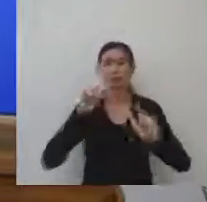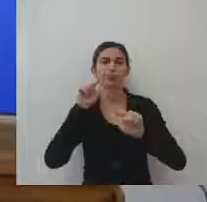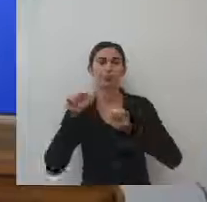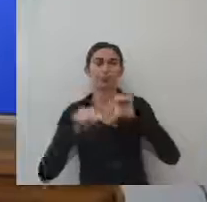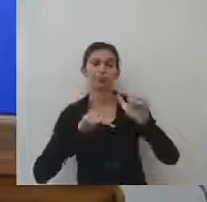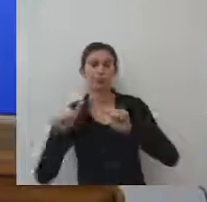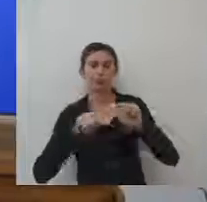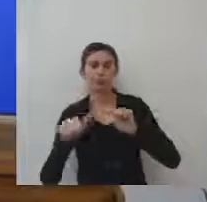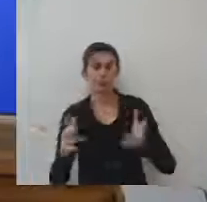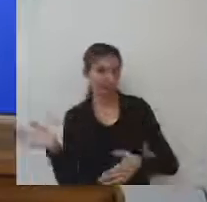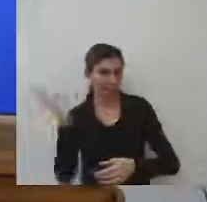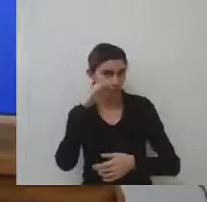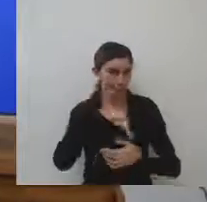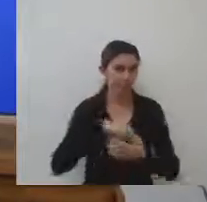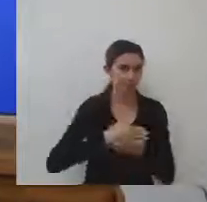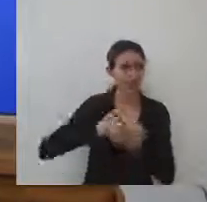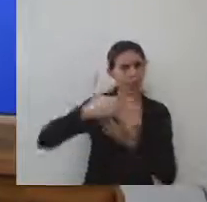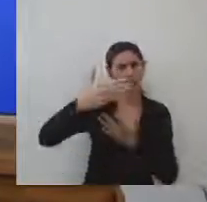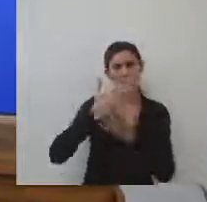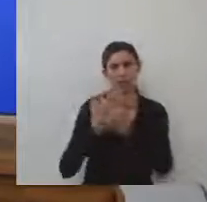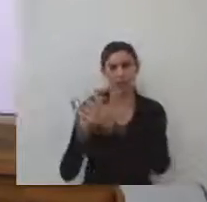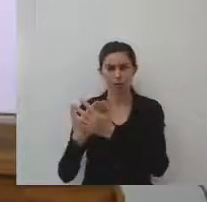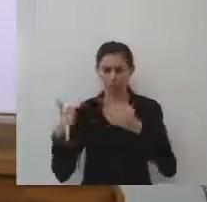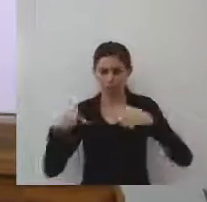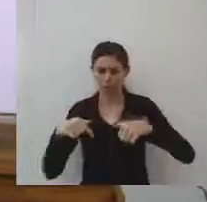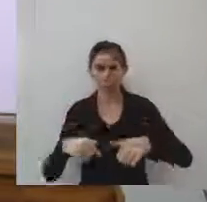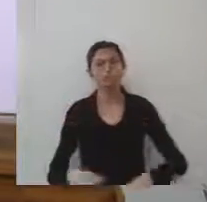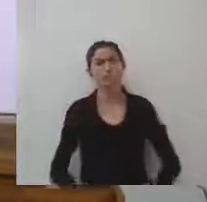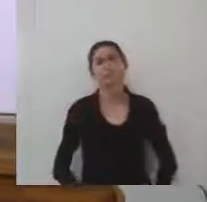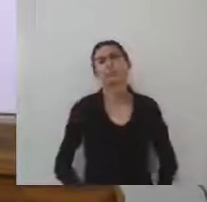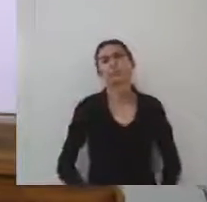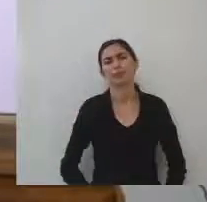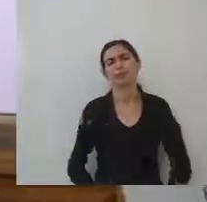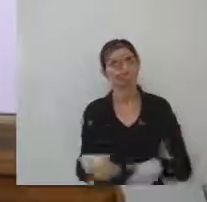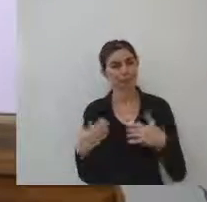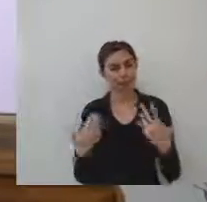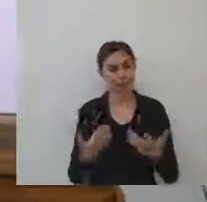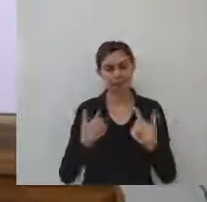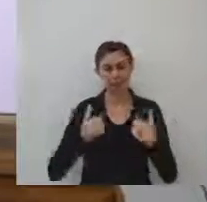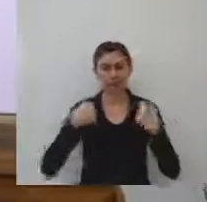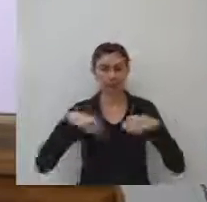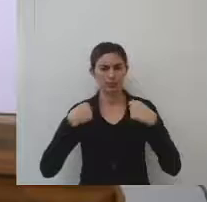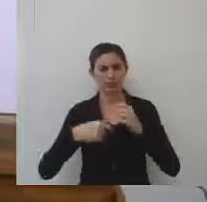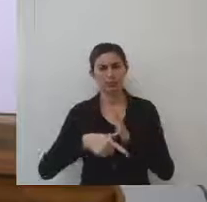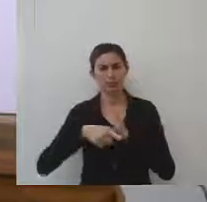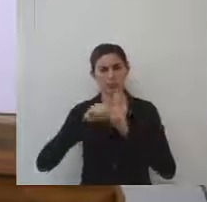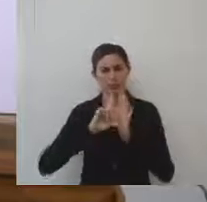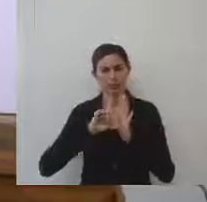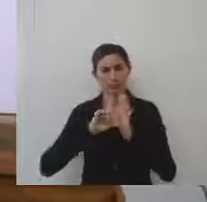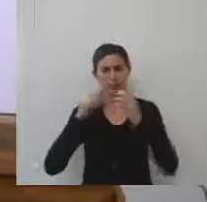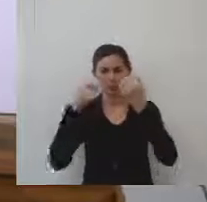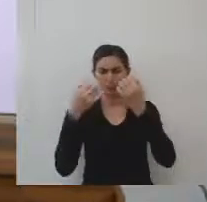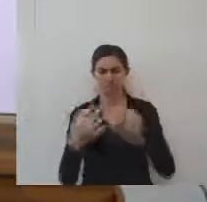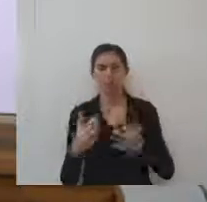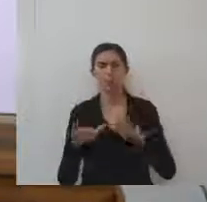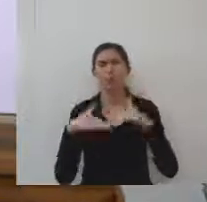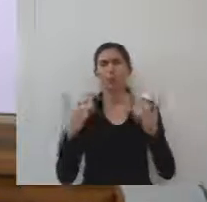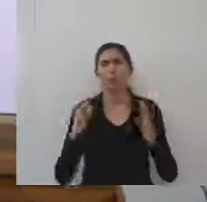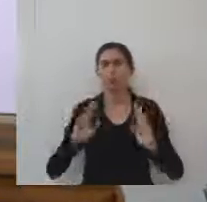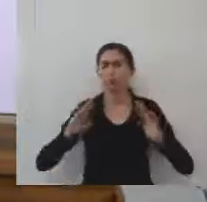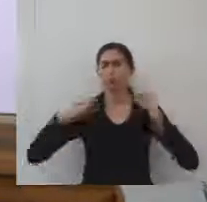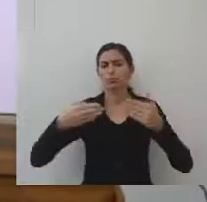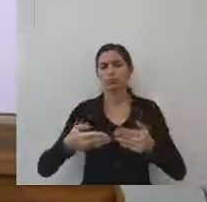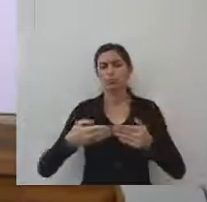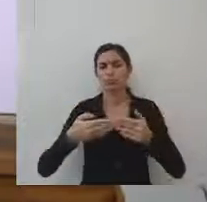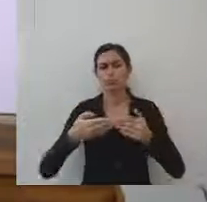trabalho. Vamos lá começar a nossa aula de hoje? Eu preciso antes determinar quais os